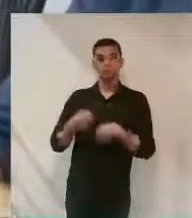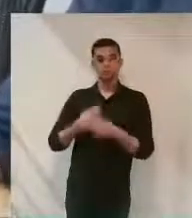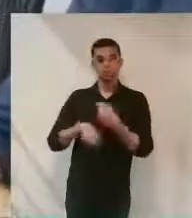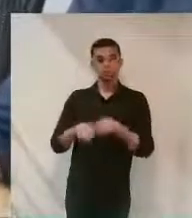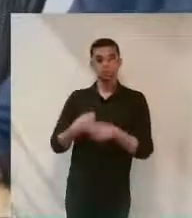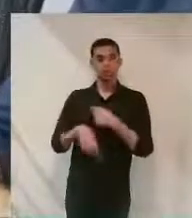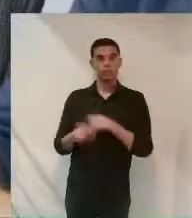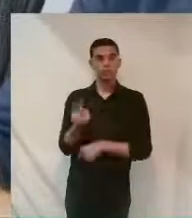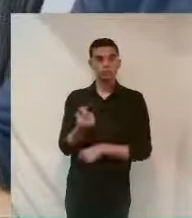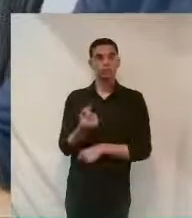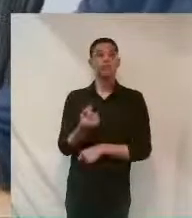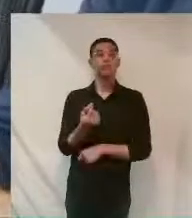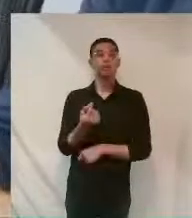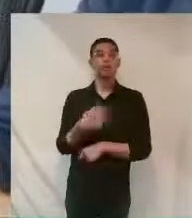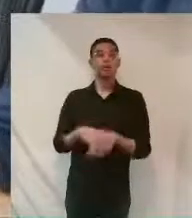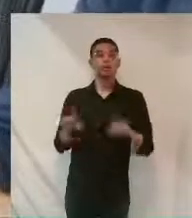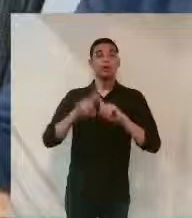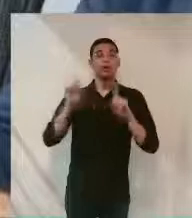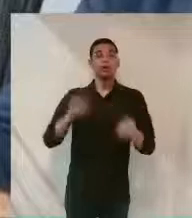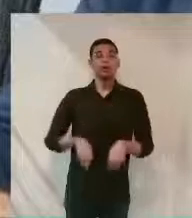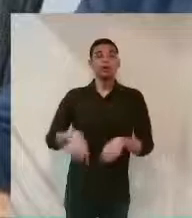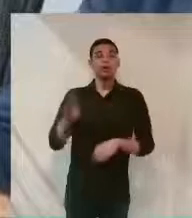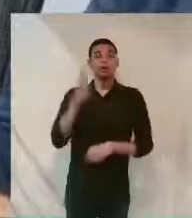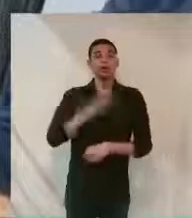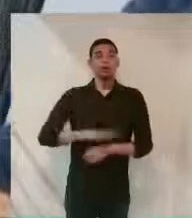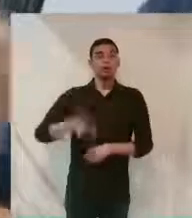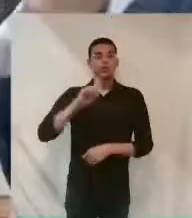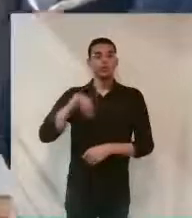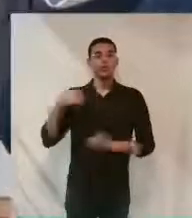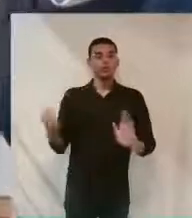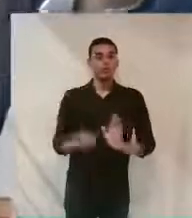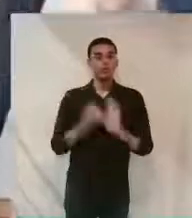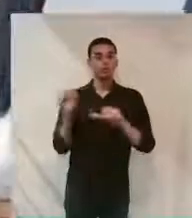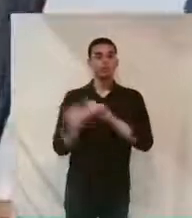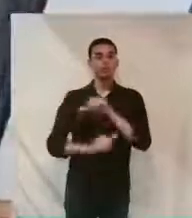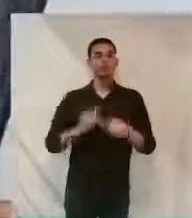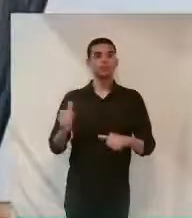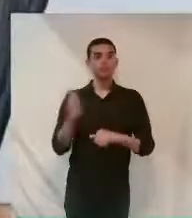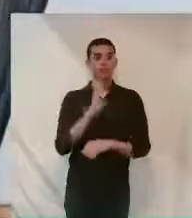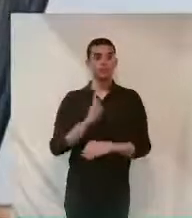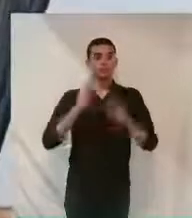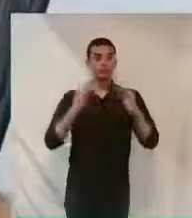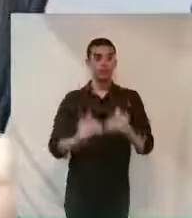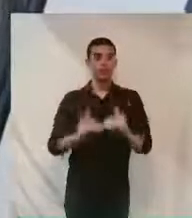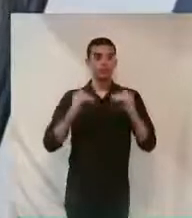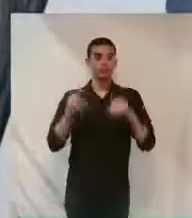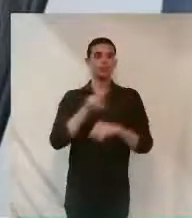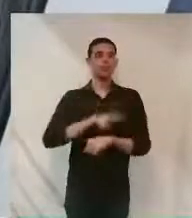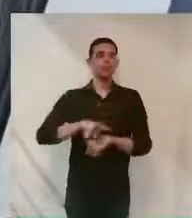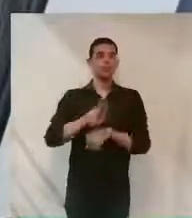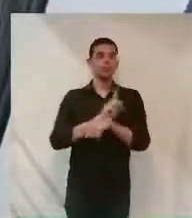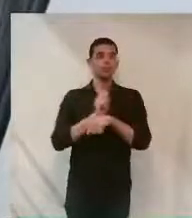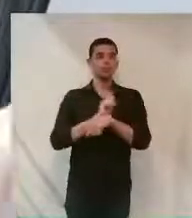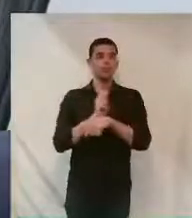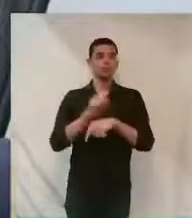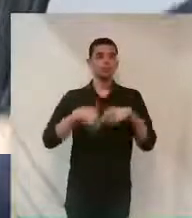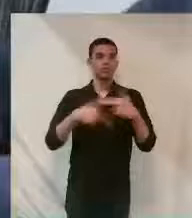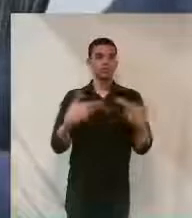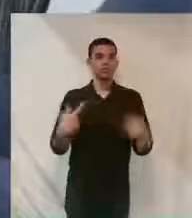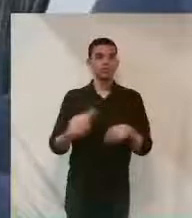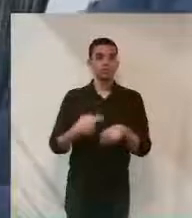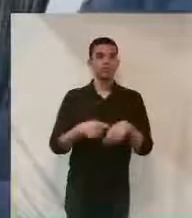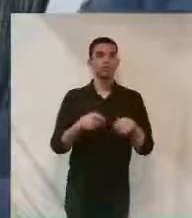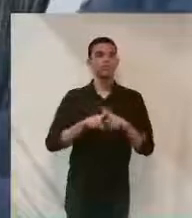um marco de mudança de patamar do Brasil em termos de gestão de resíduos sólidos. Porém, ele tem